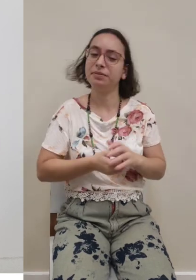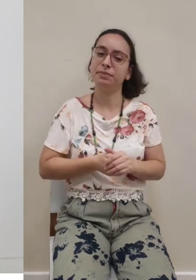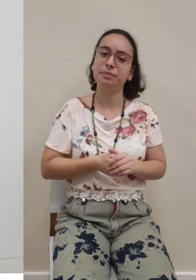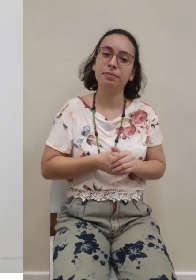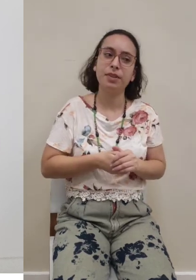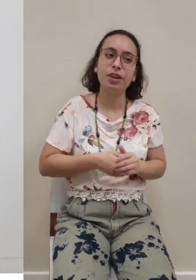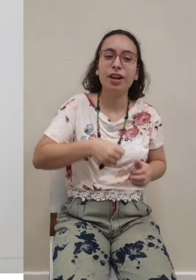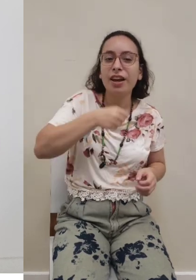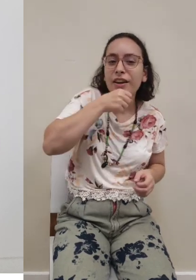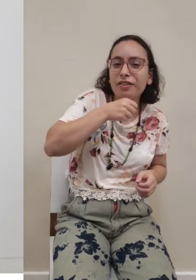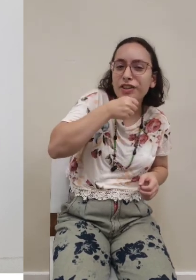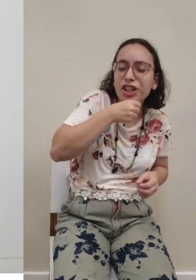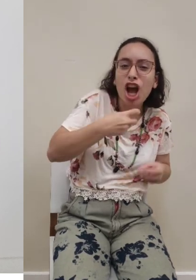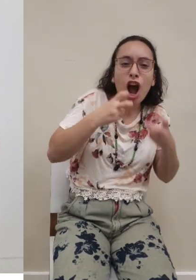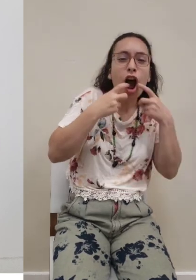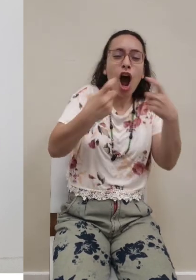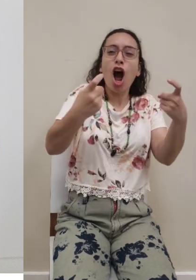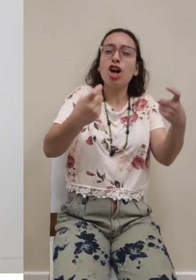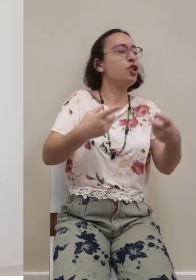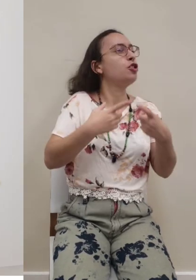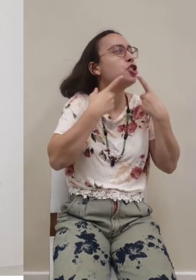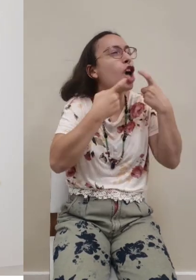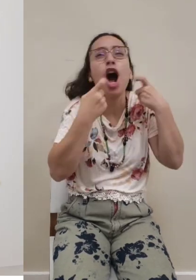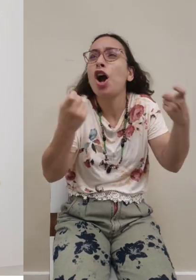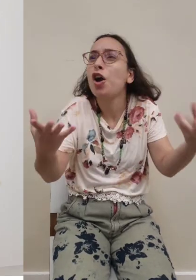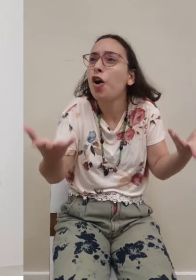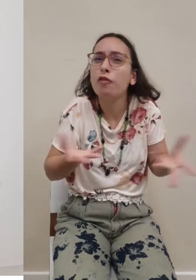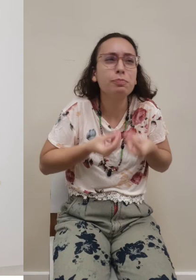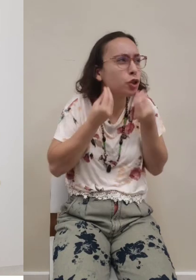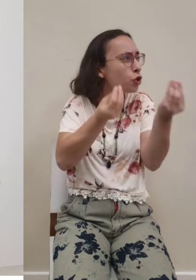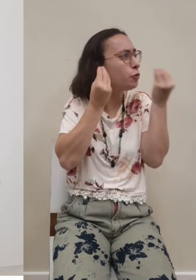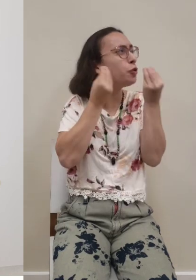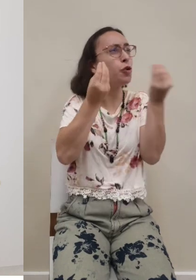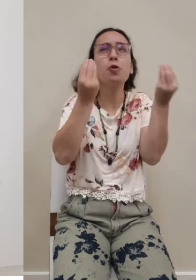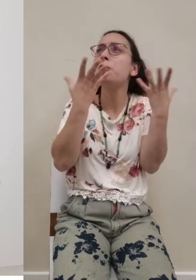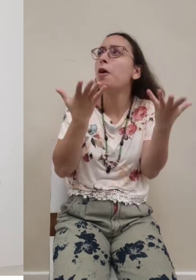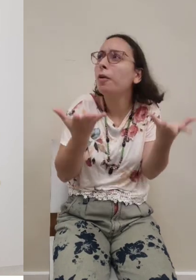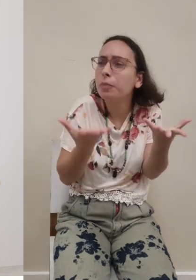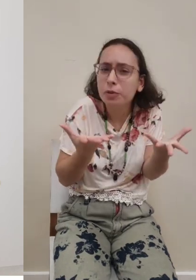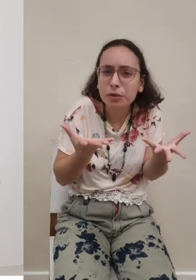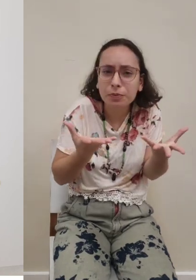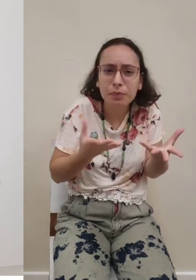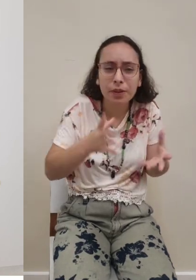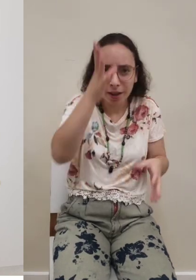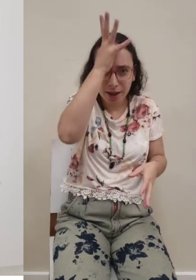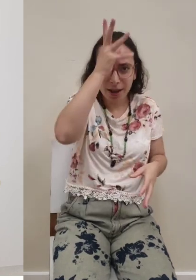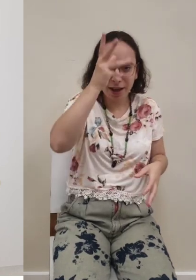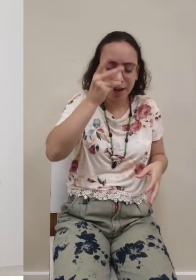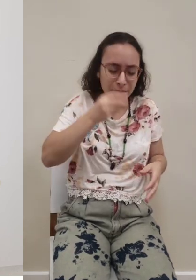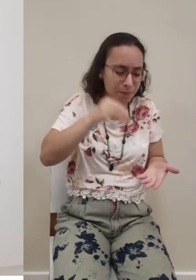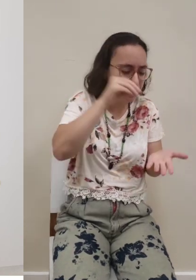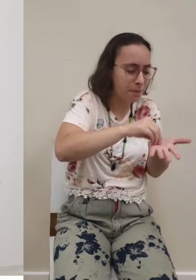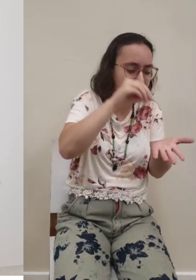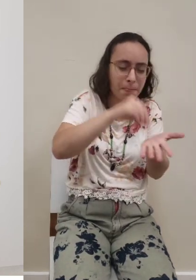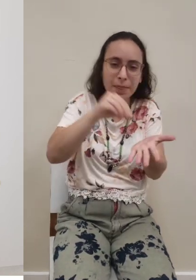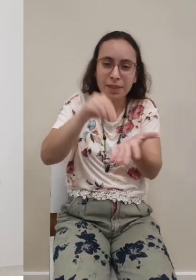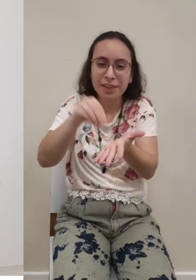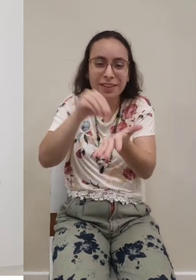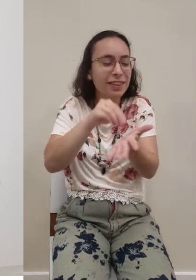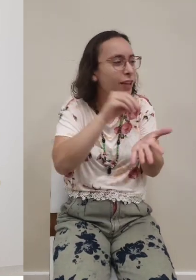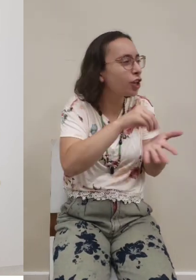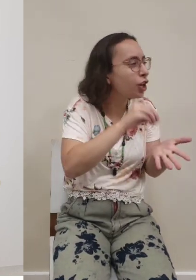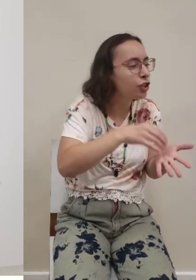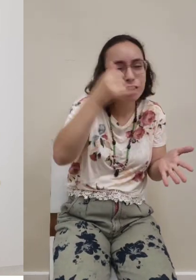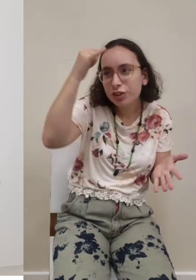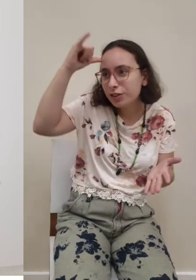A velhinha gritou, socorro, como é que pode? A galinha catando as pulgas do bode.